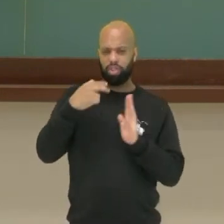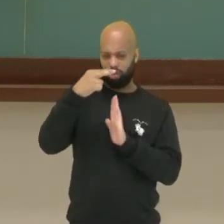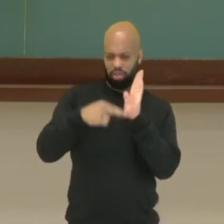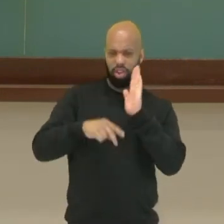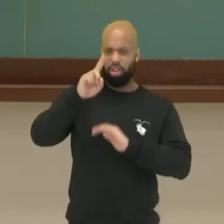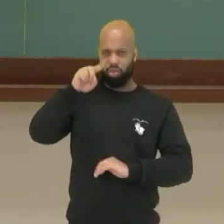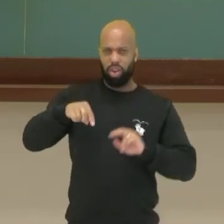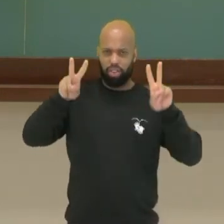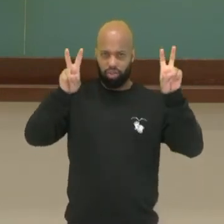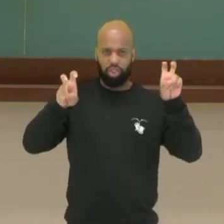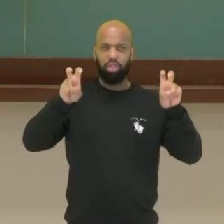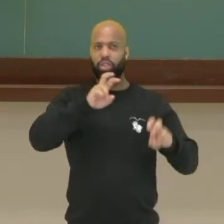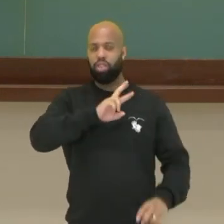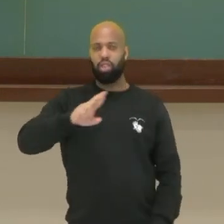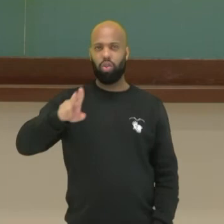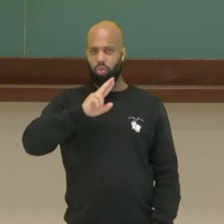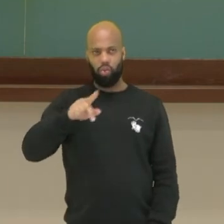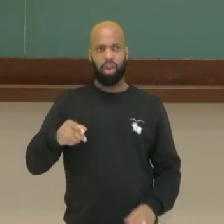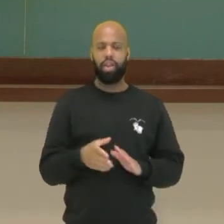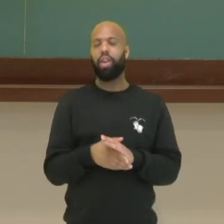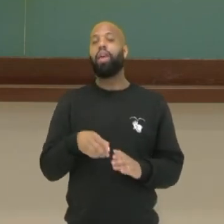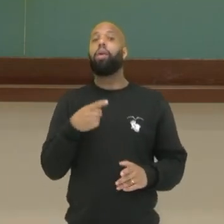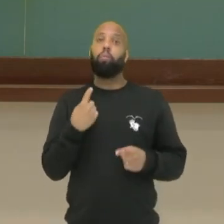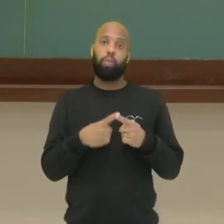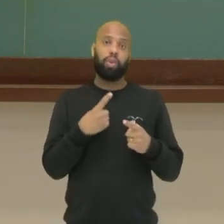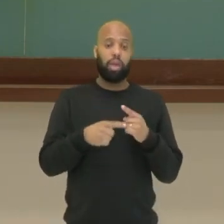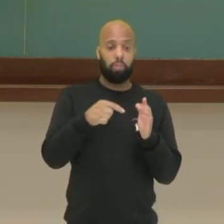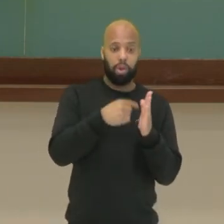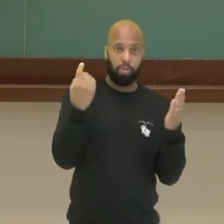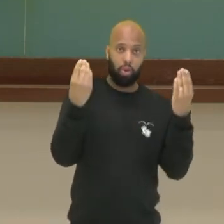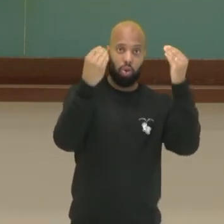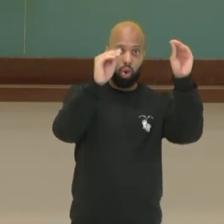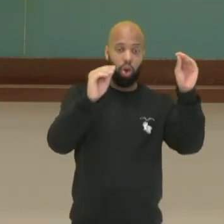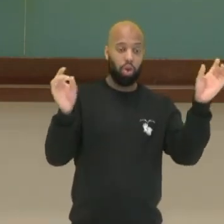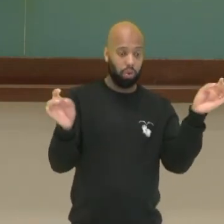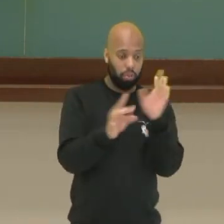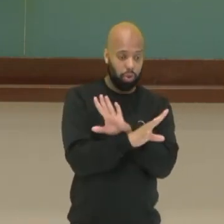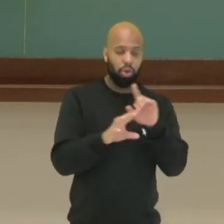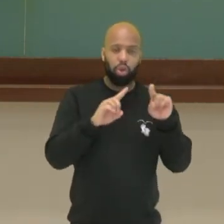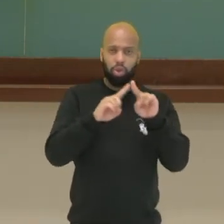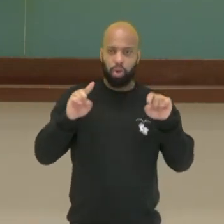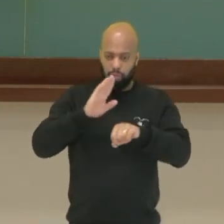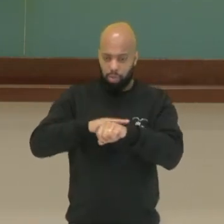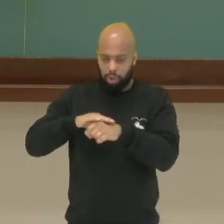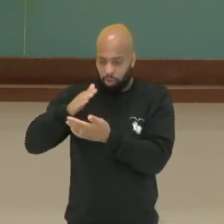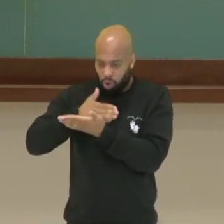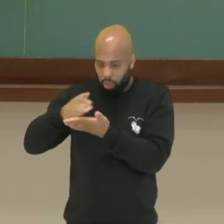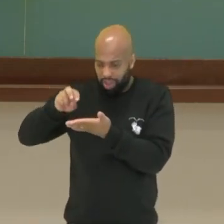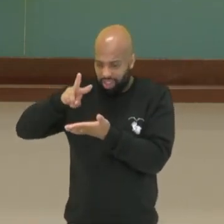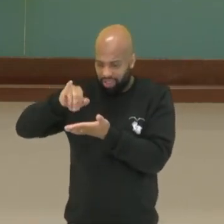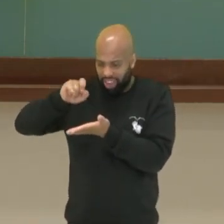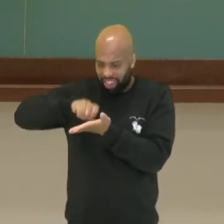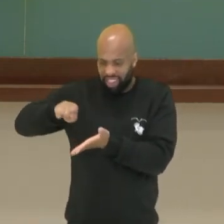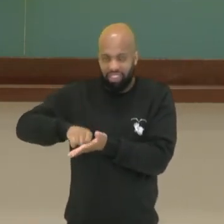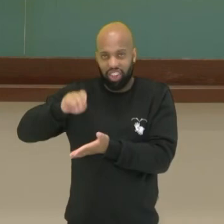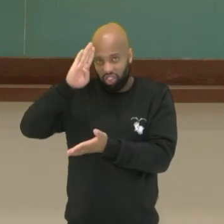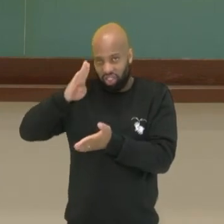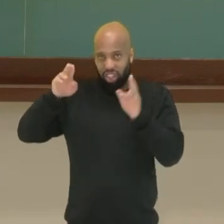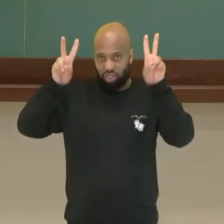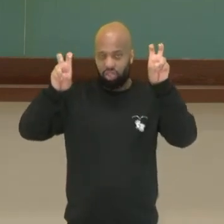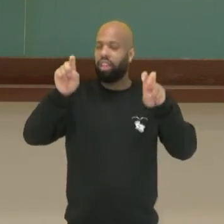título? Não. Não é porque ele aparece em primeiro que ele vai ser o primeiro a ser